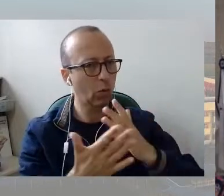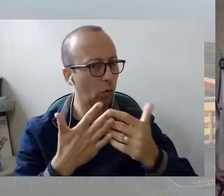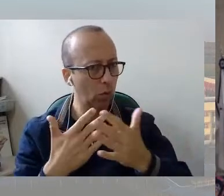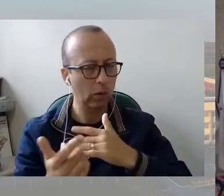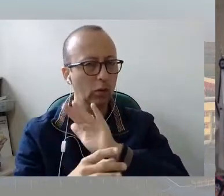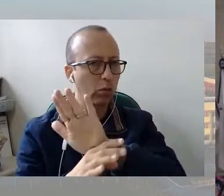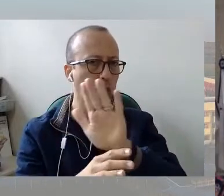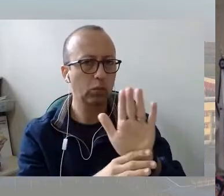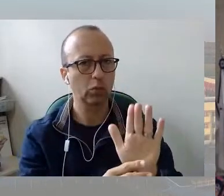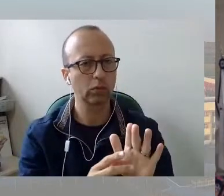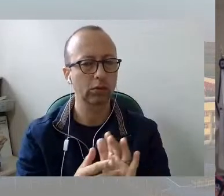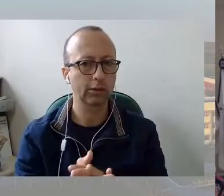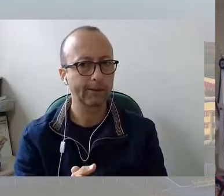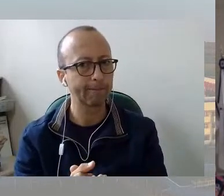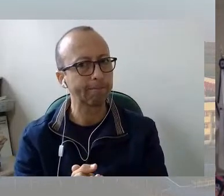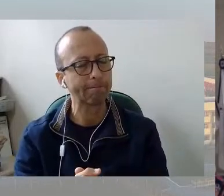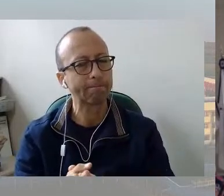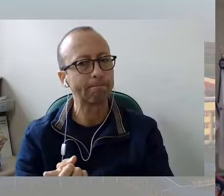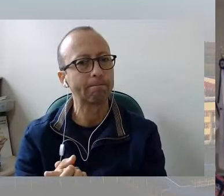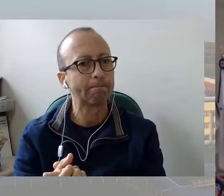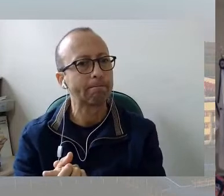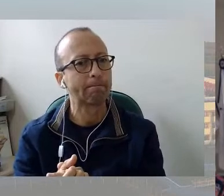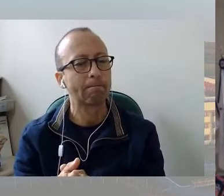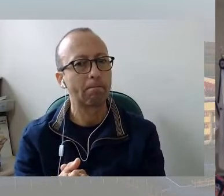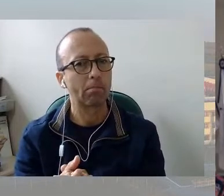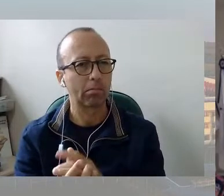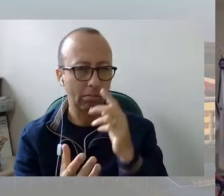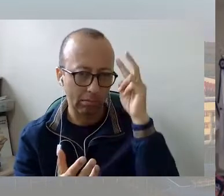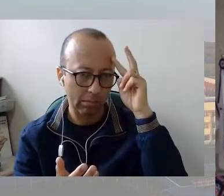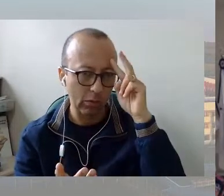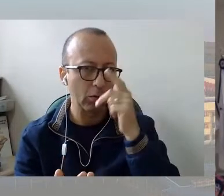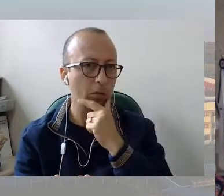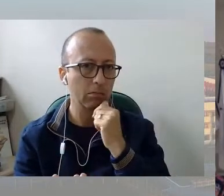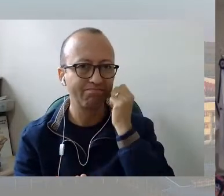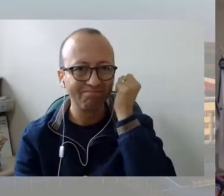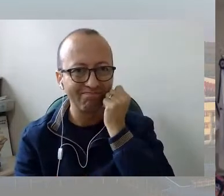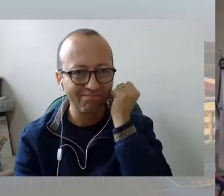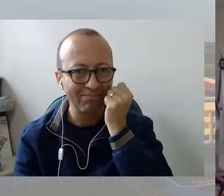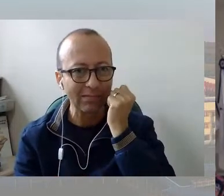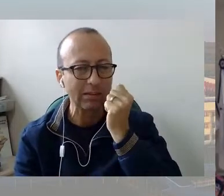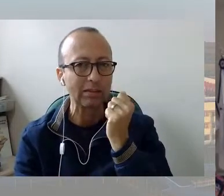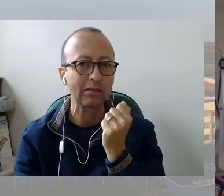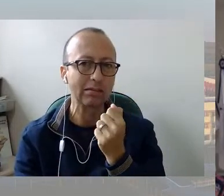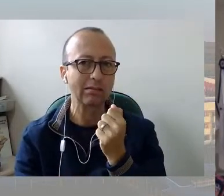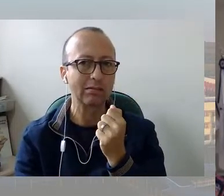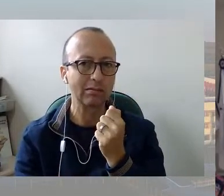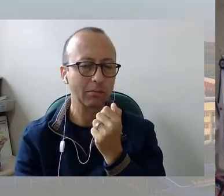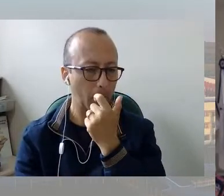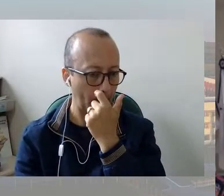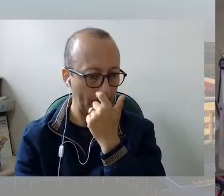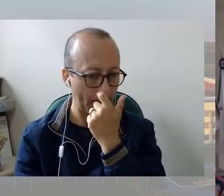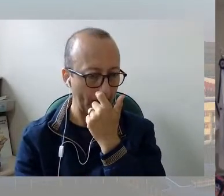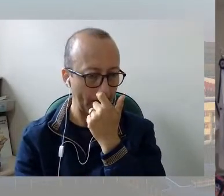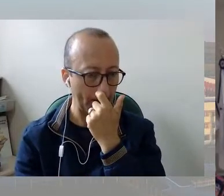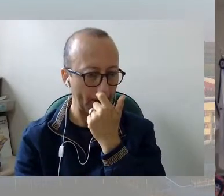podemos confundir um ato simbólico de homenagem ao negro e a nossa história com reivindicações outras, a nosso bel prazer, como se homenagear